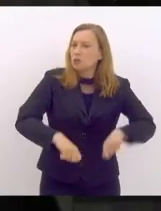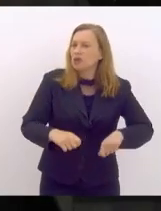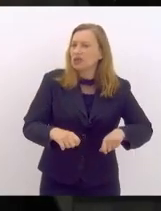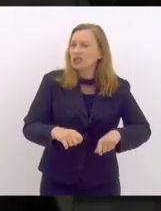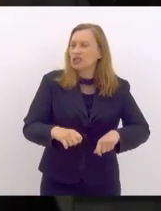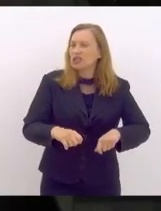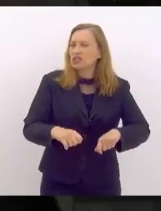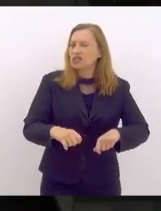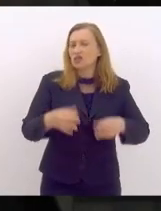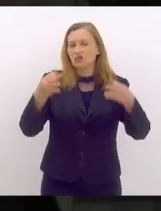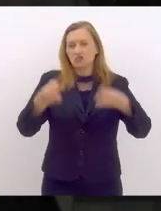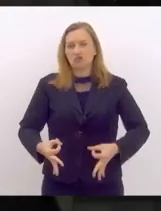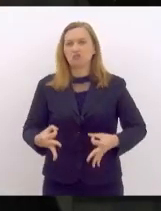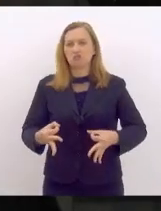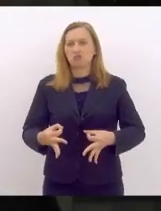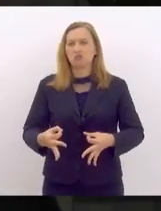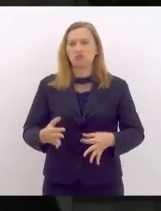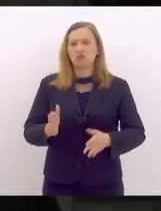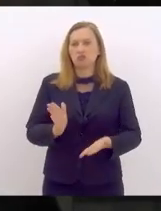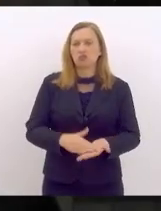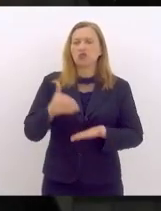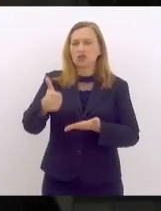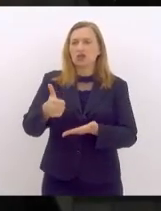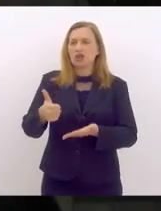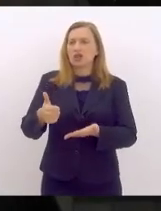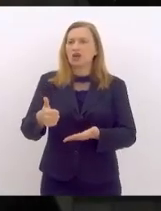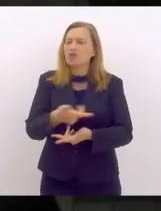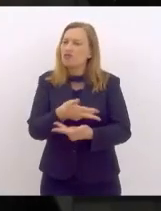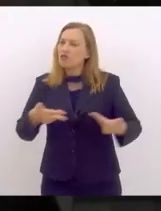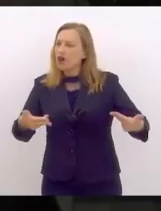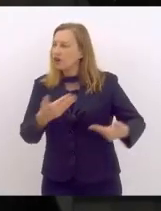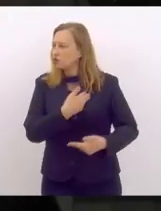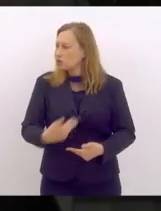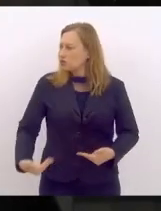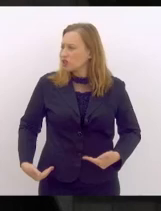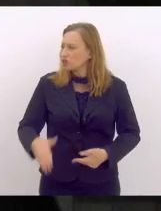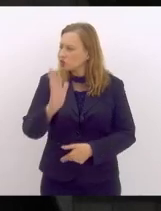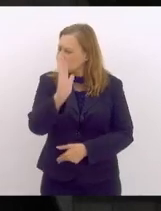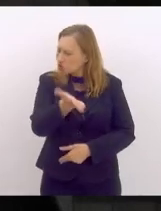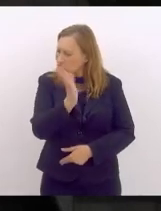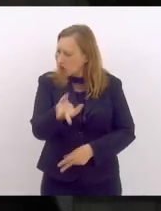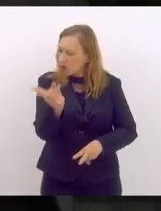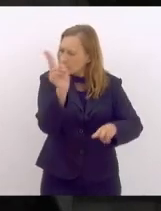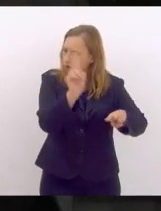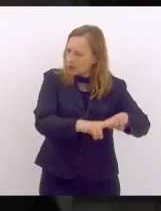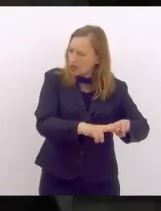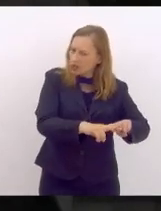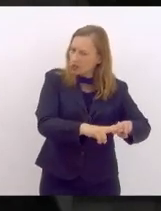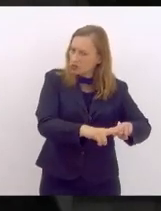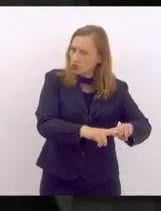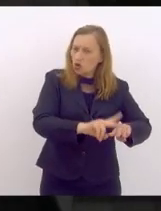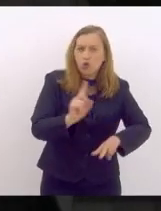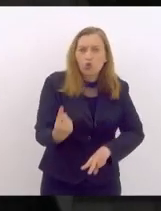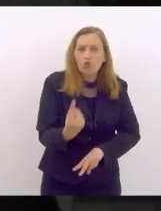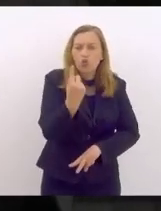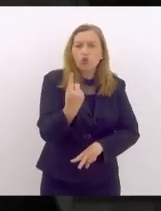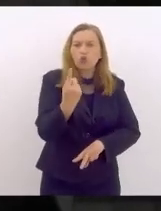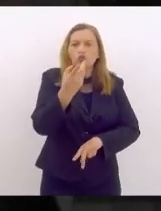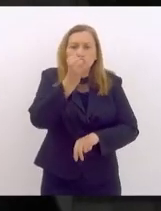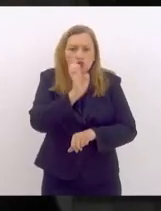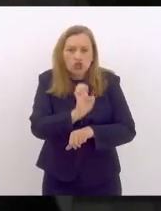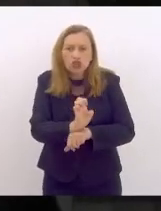e dignidade função de vários governadores da presos e serão único